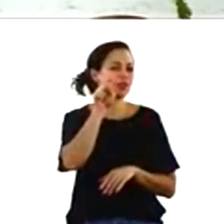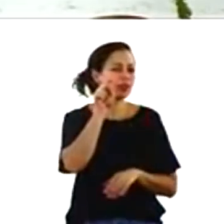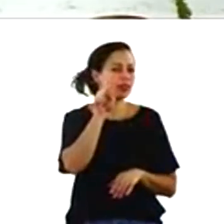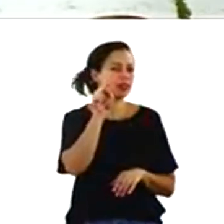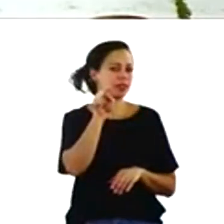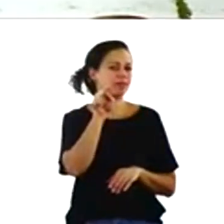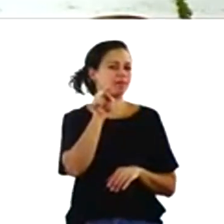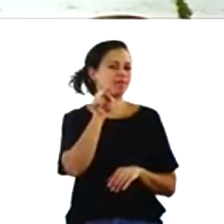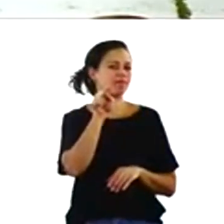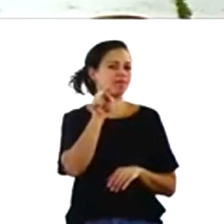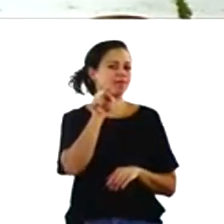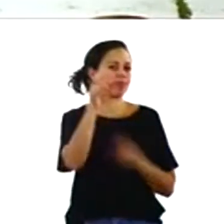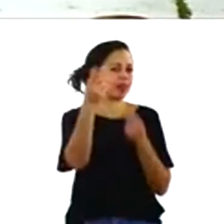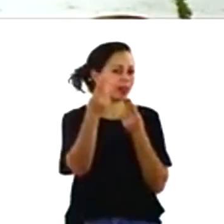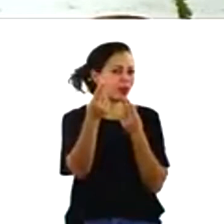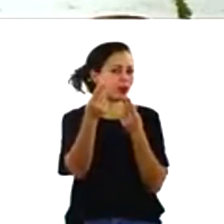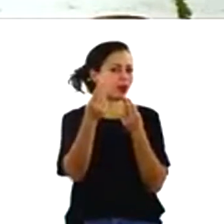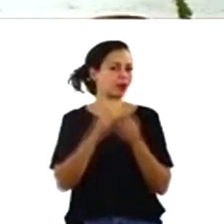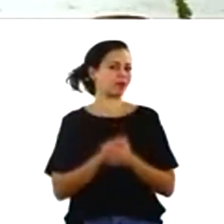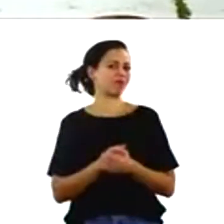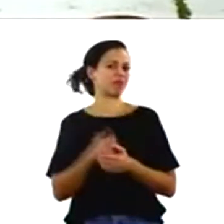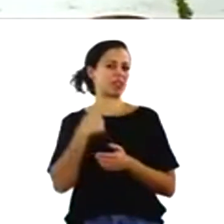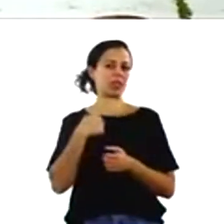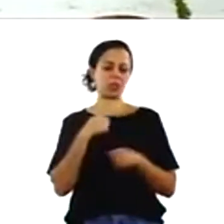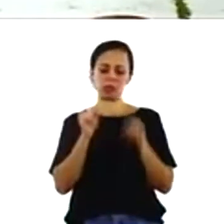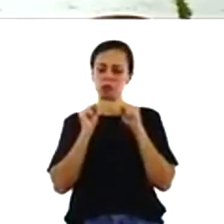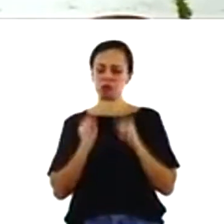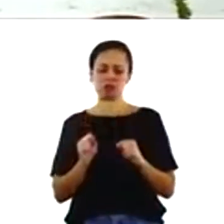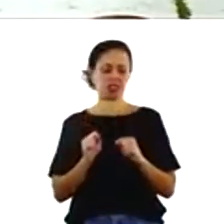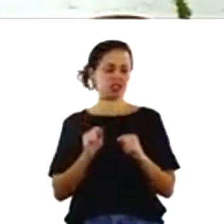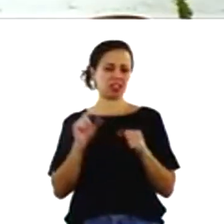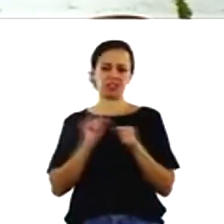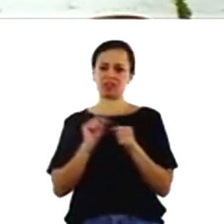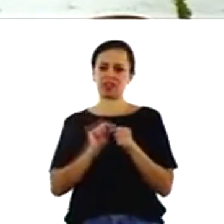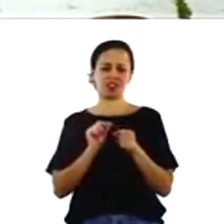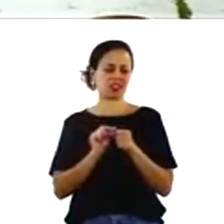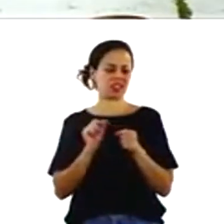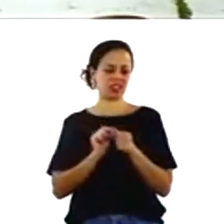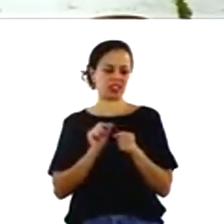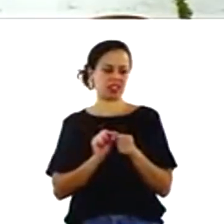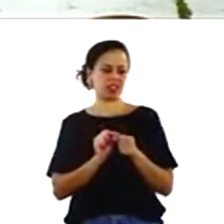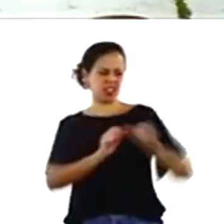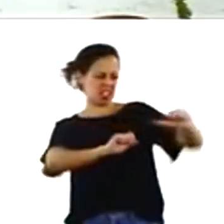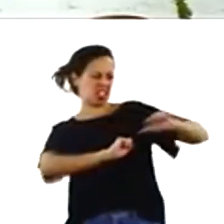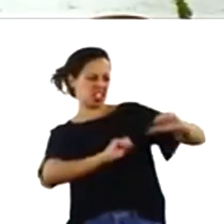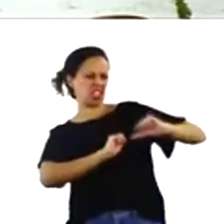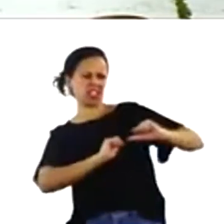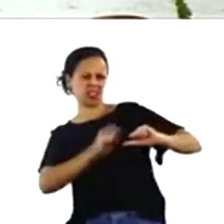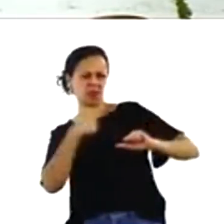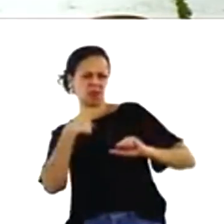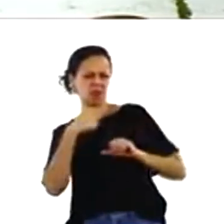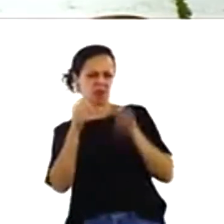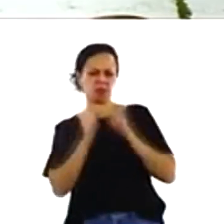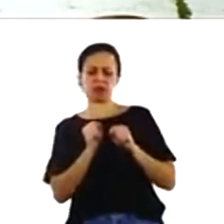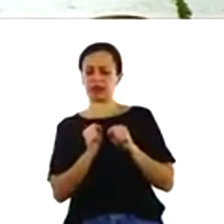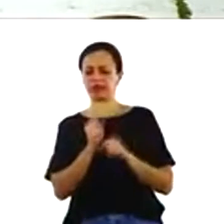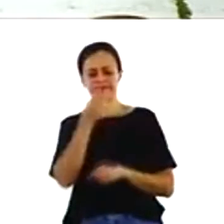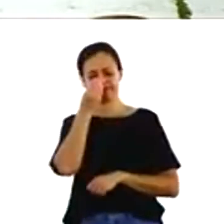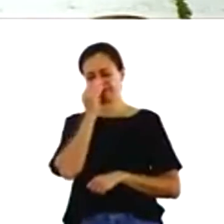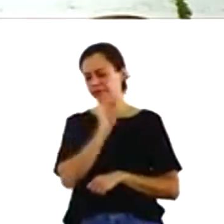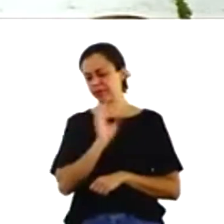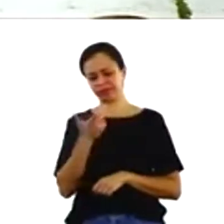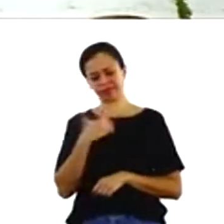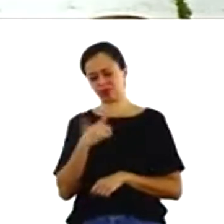isso: eu não tenho poder para vencer a tentação. Eu não tenho o poder de ser